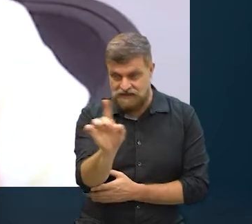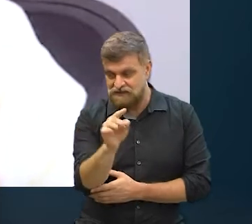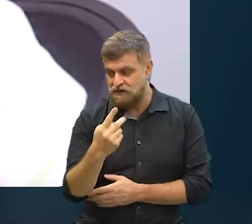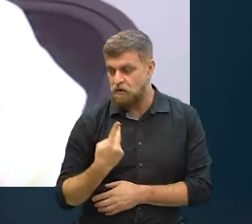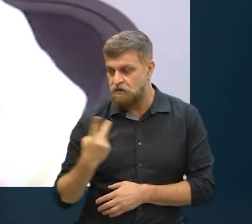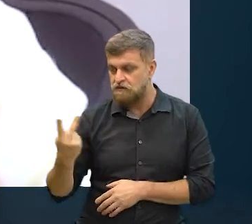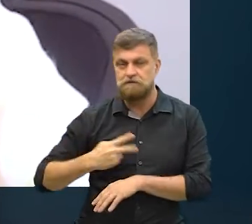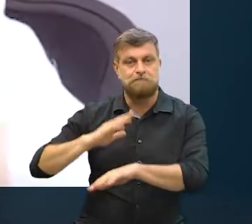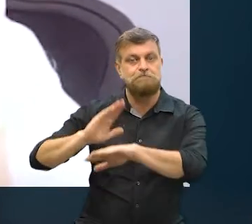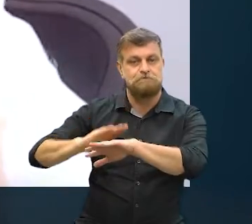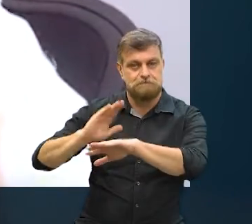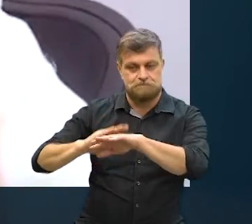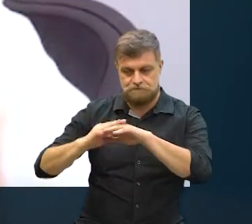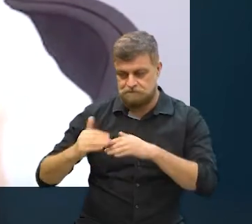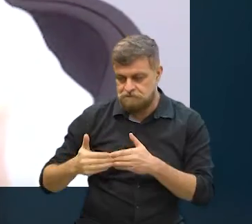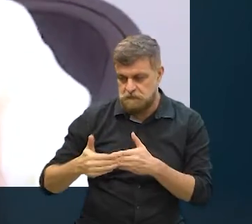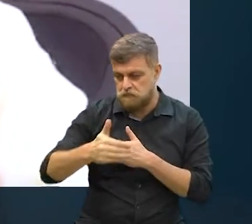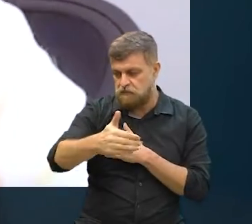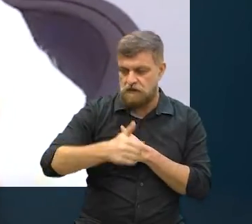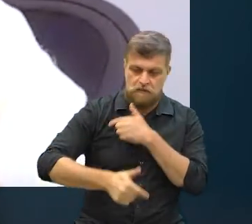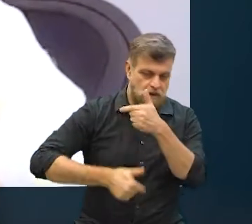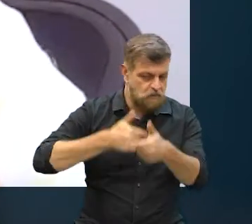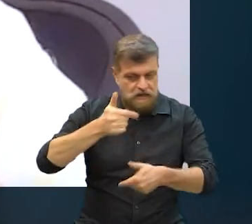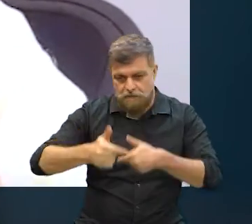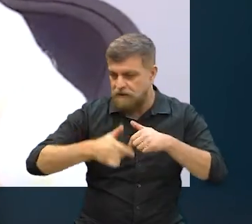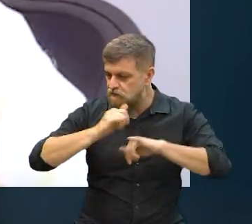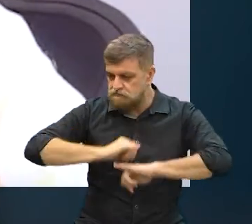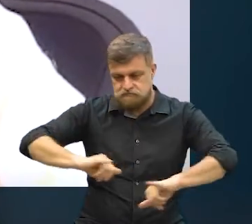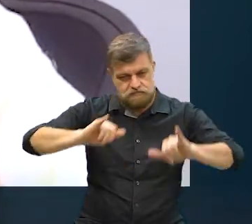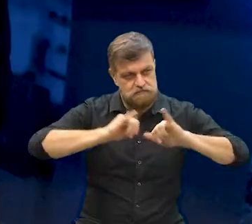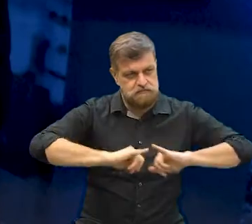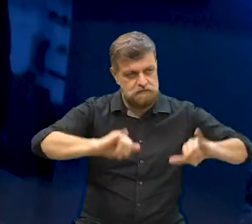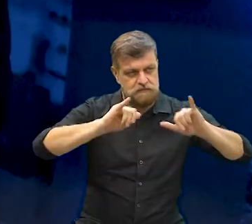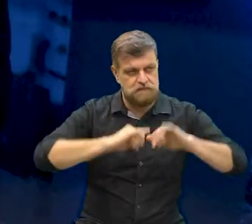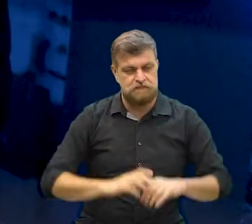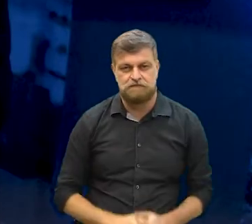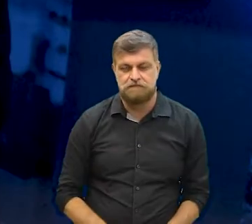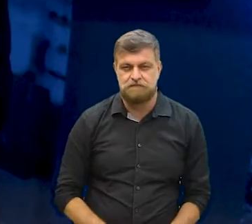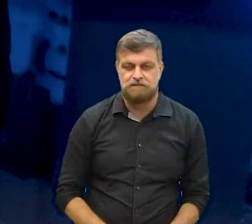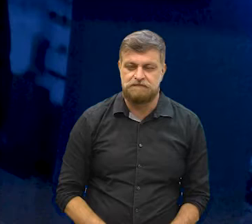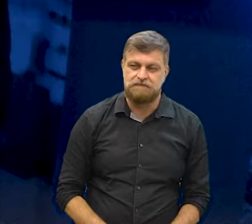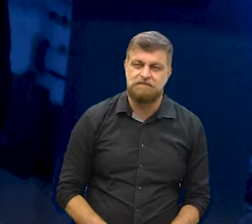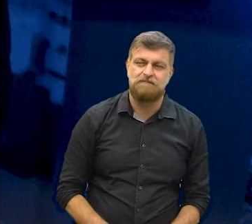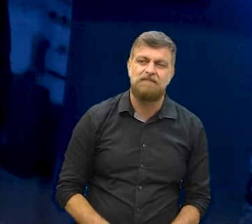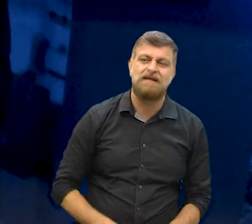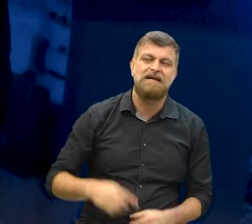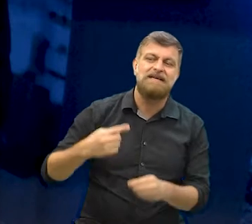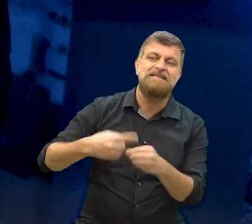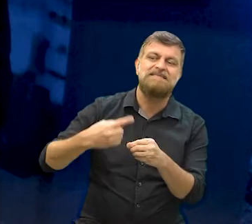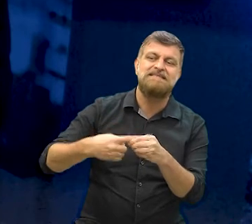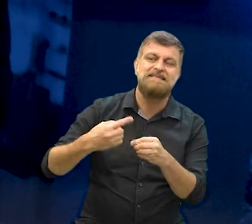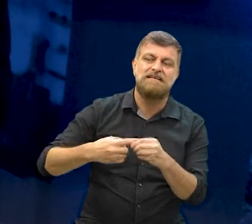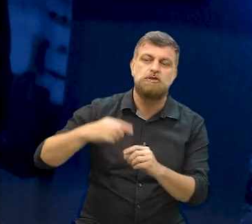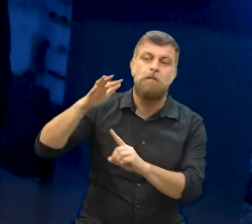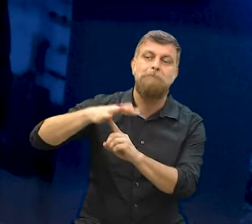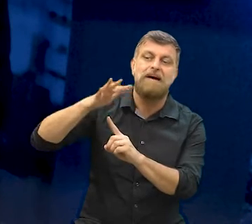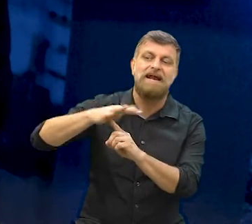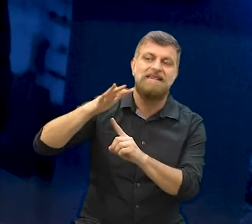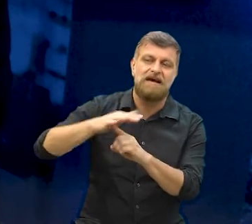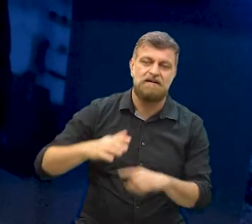e ele mesmo que começamos tudo isso e divulgando o nosso próprio trabalho. Você está falando com a gente de que cidade do